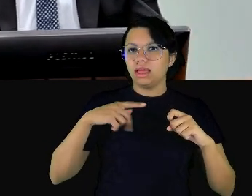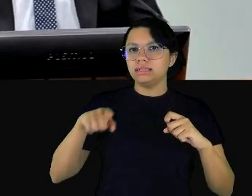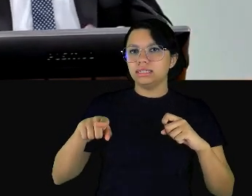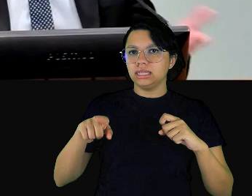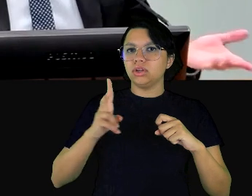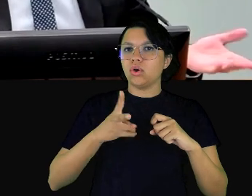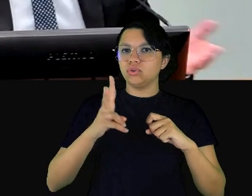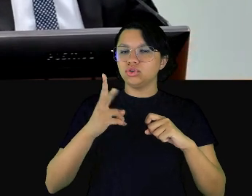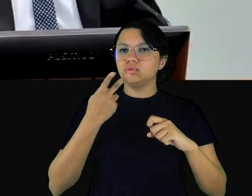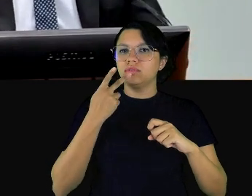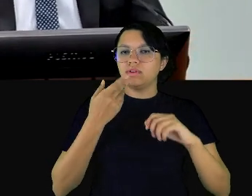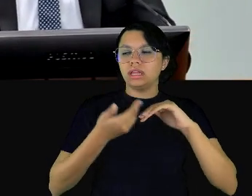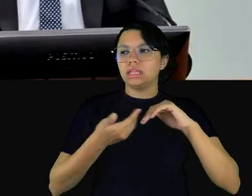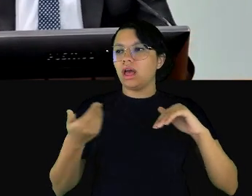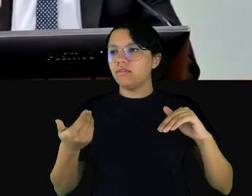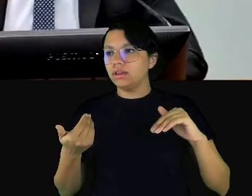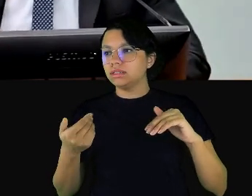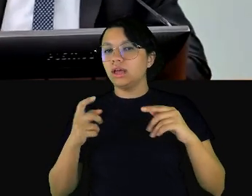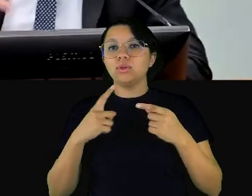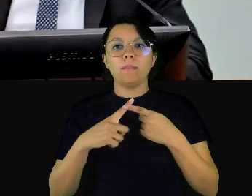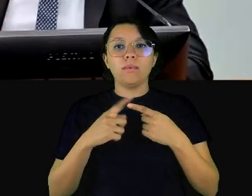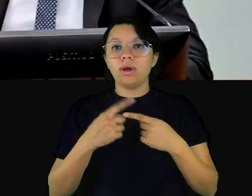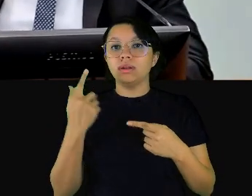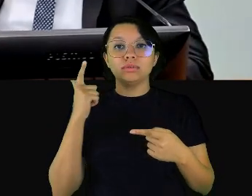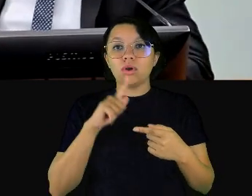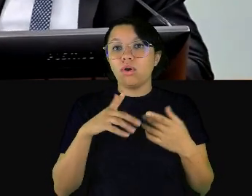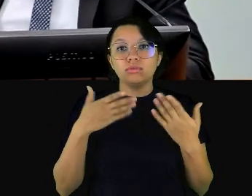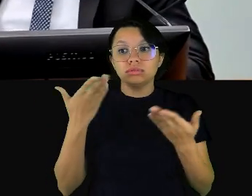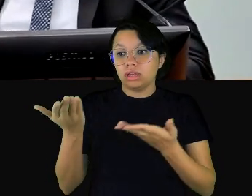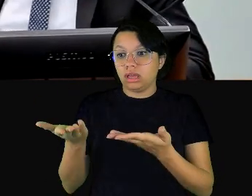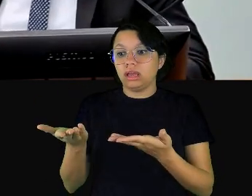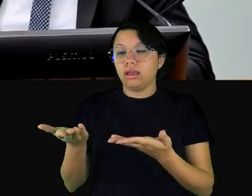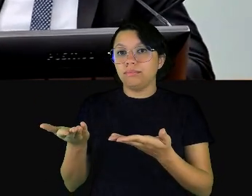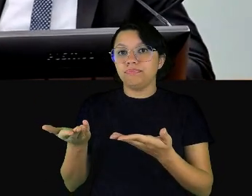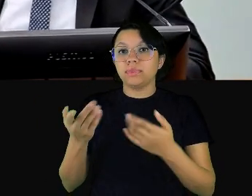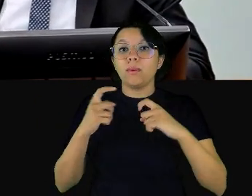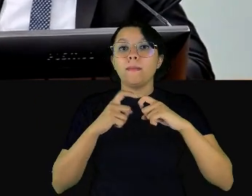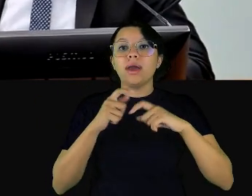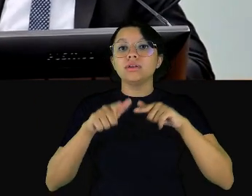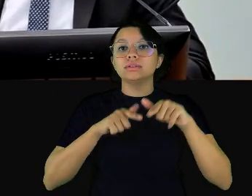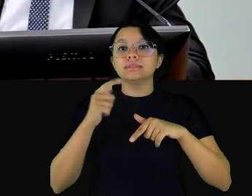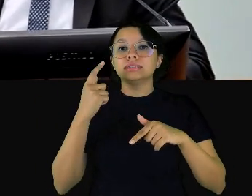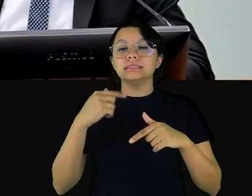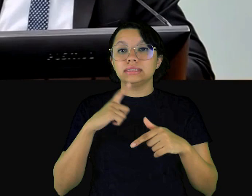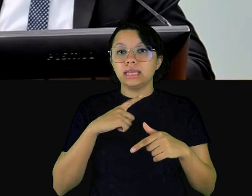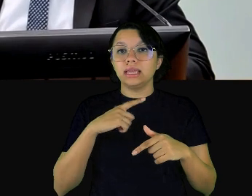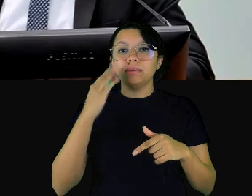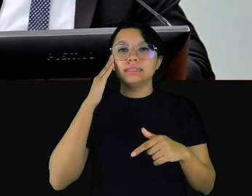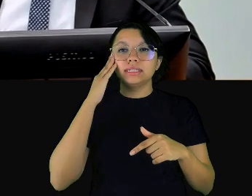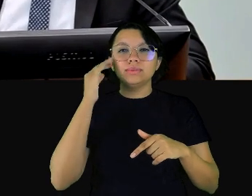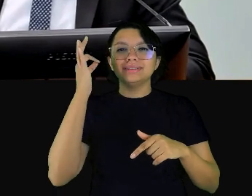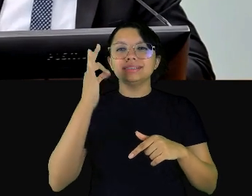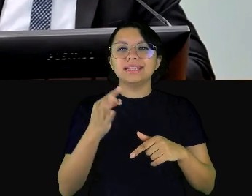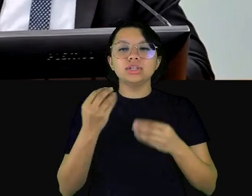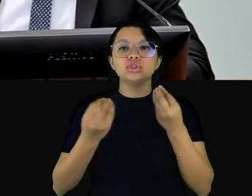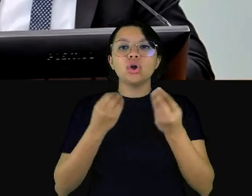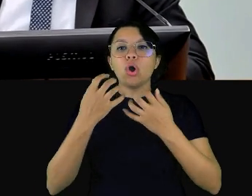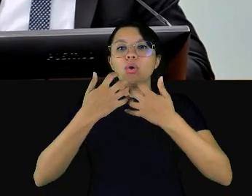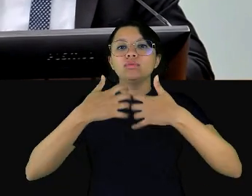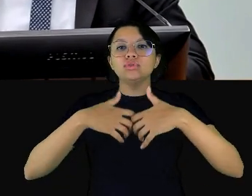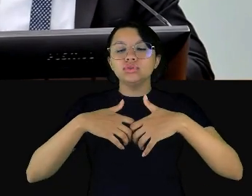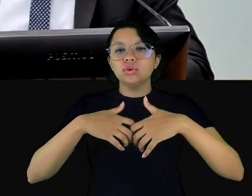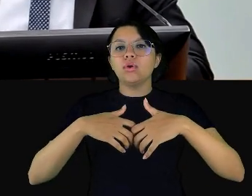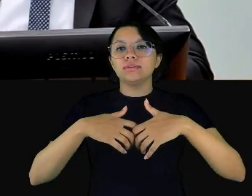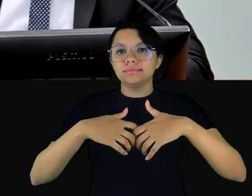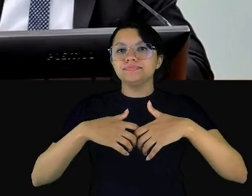afastado, ele não tem condições, porque o médico do trabalho tem a noção exata de como funcionam as condições